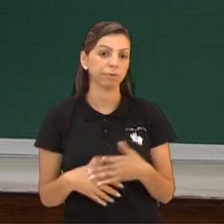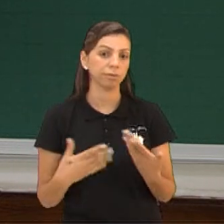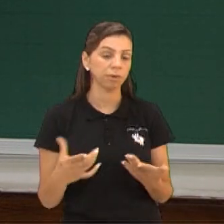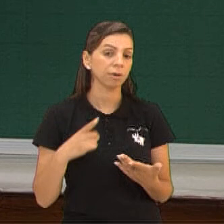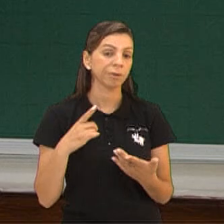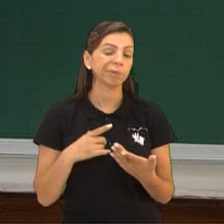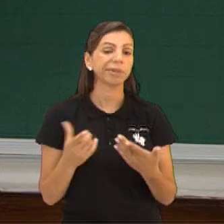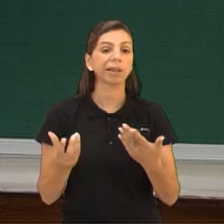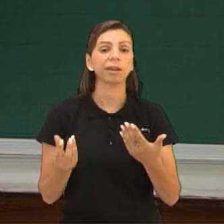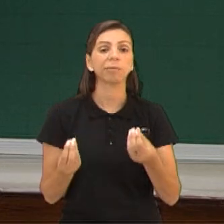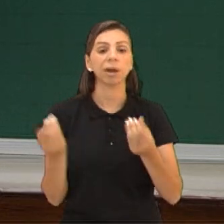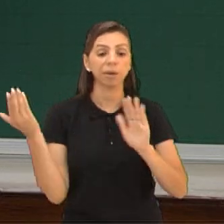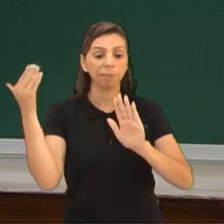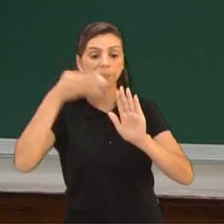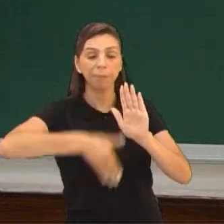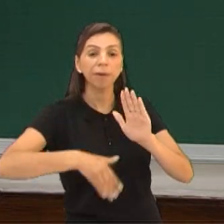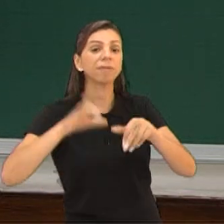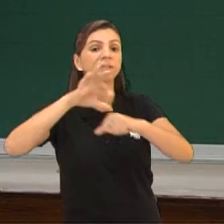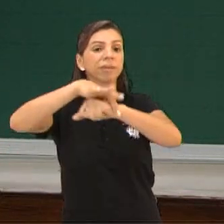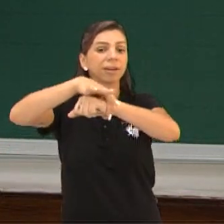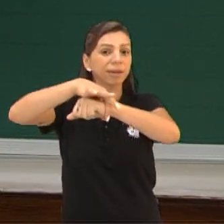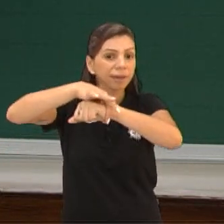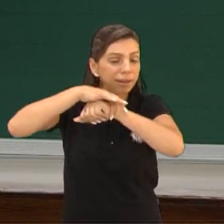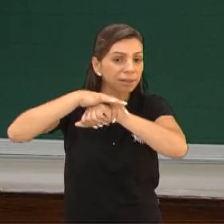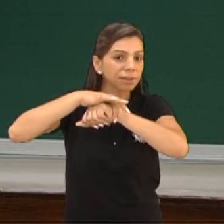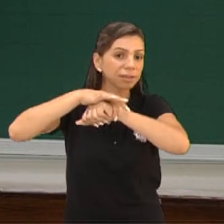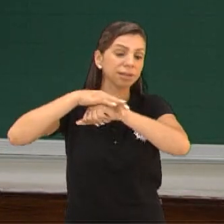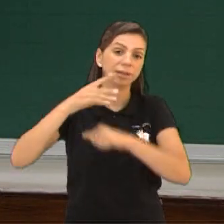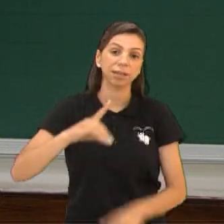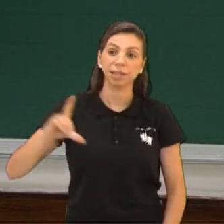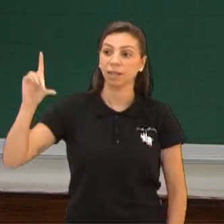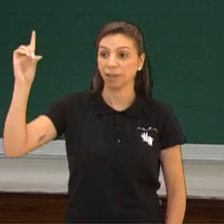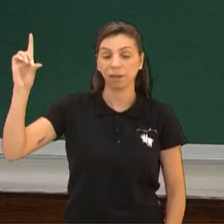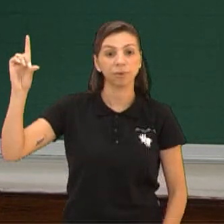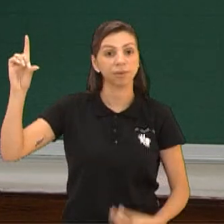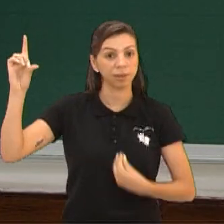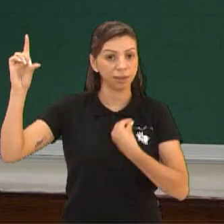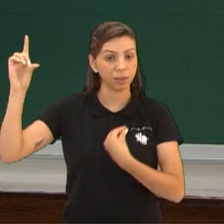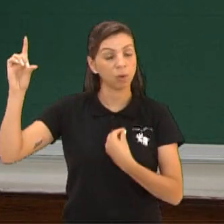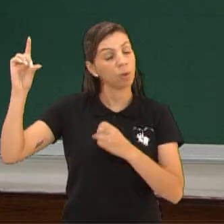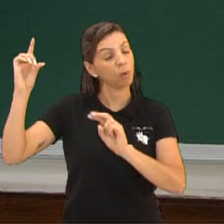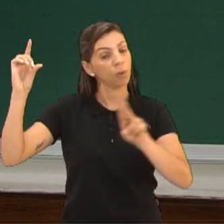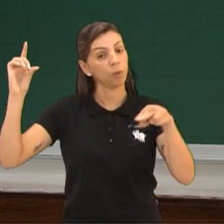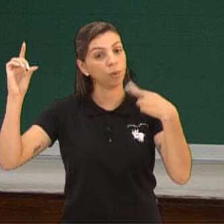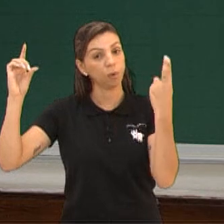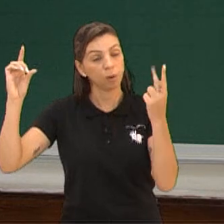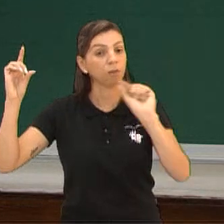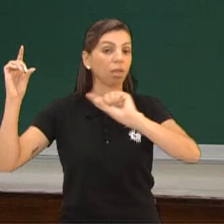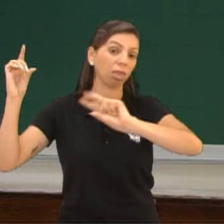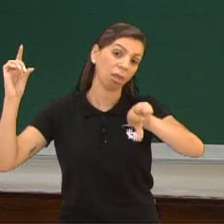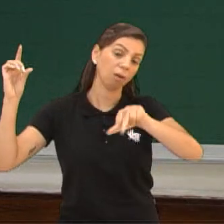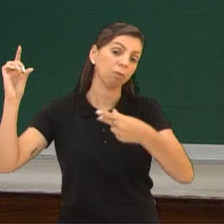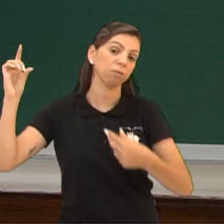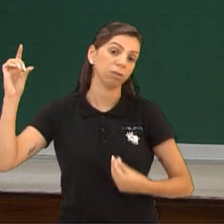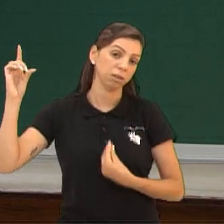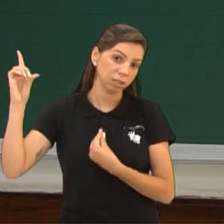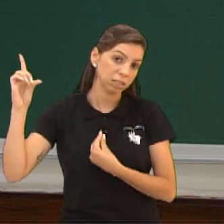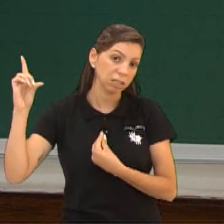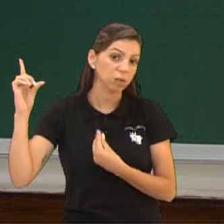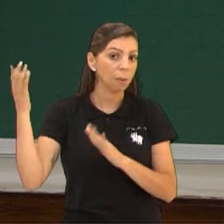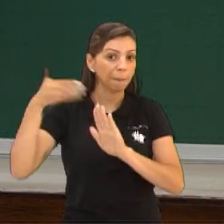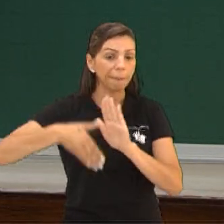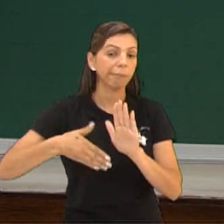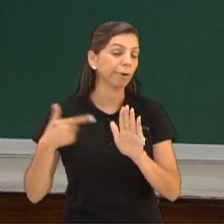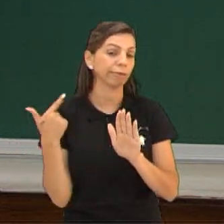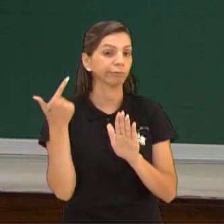estrutura suficiente para garantir que Deus existe ou não. Não conseguiríamos provar. Então, agora